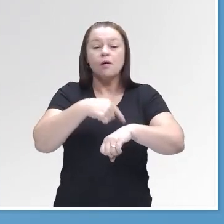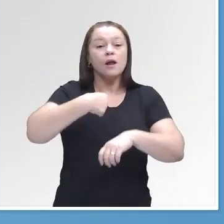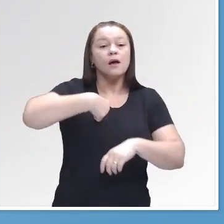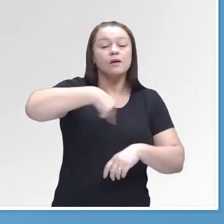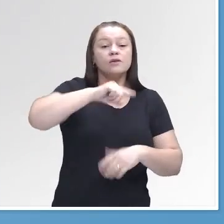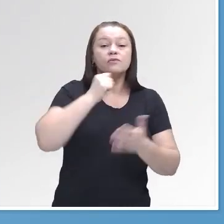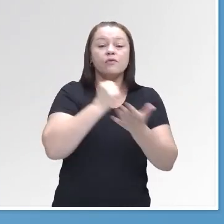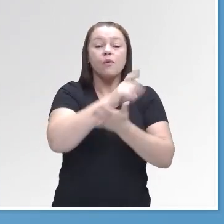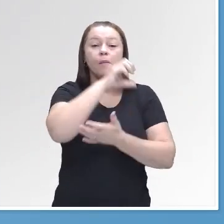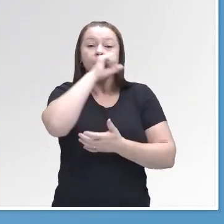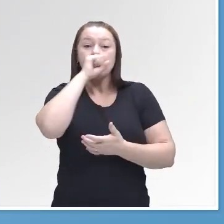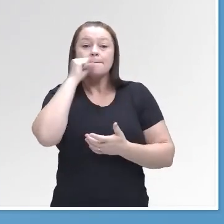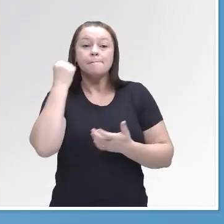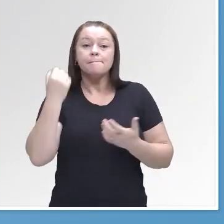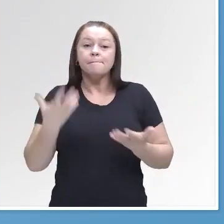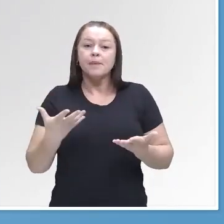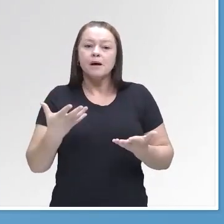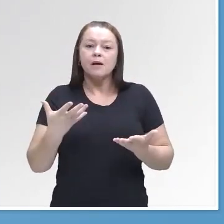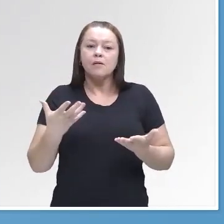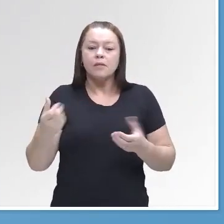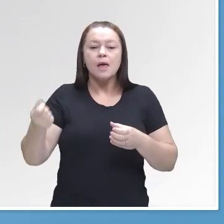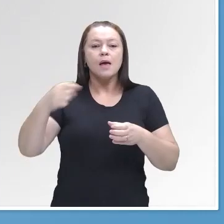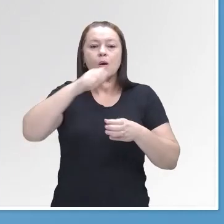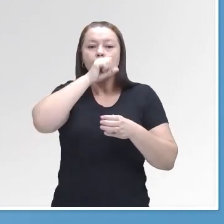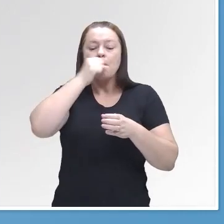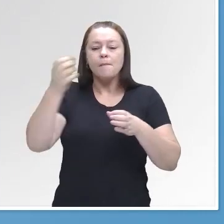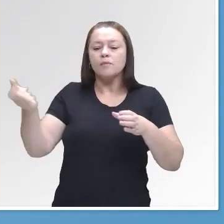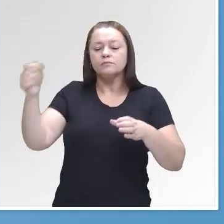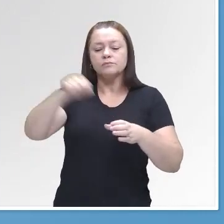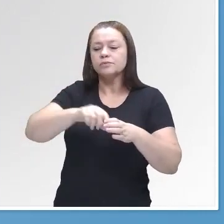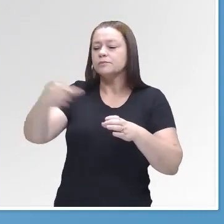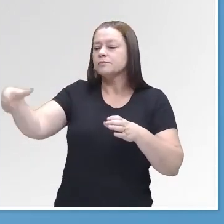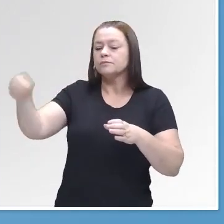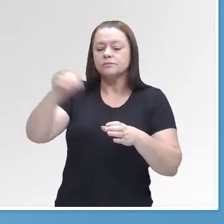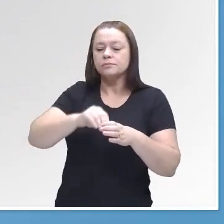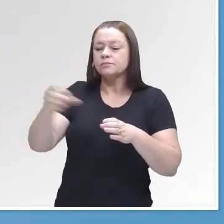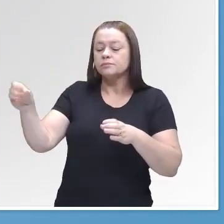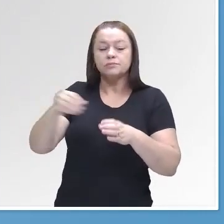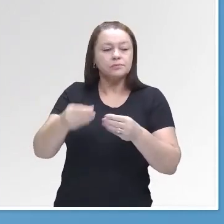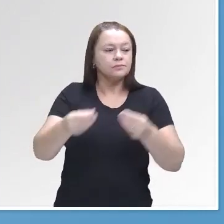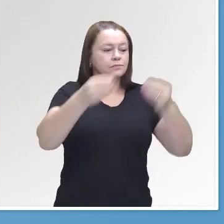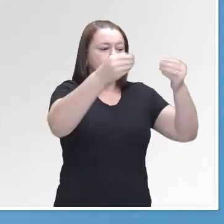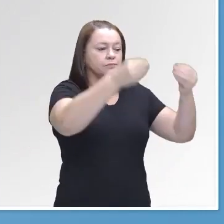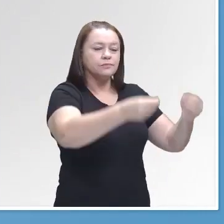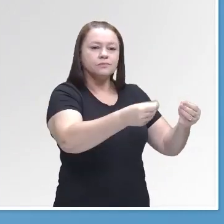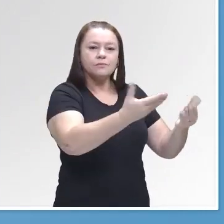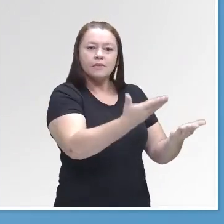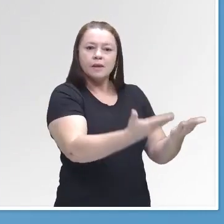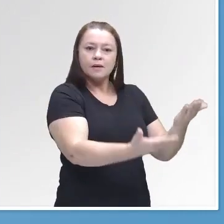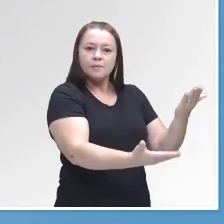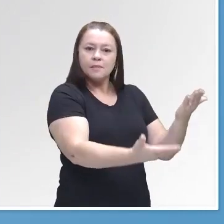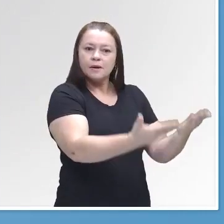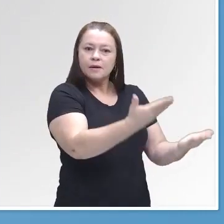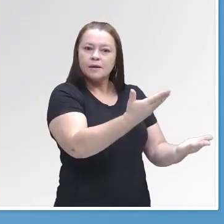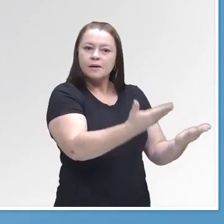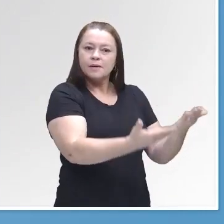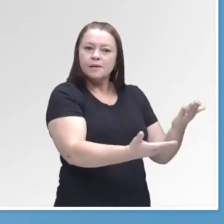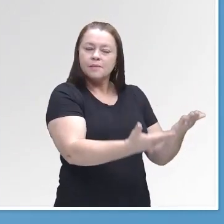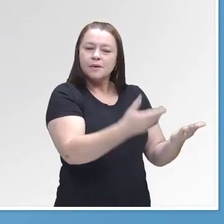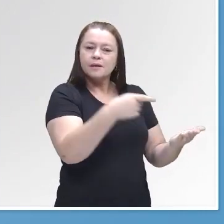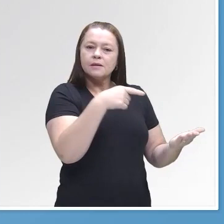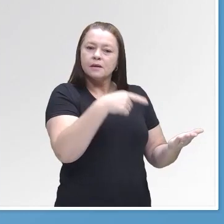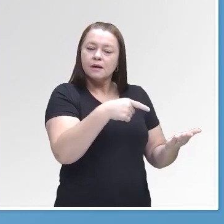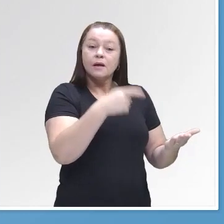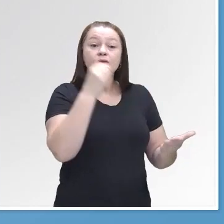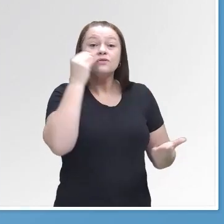padaria, colocamos vários pães numa sacola e levamos a balança. Nós estamos ali efetuando